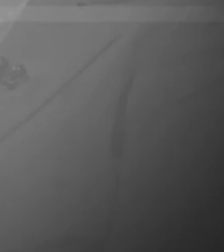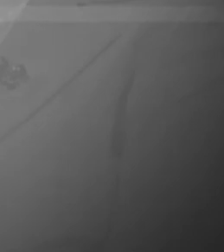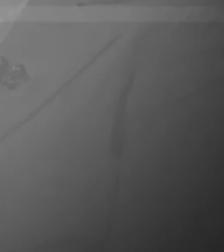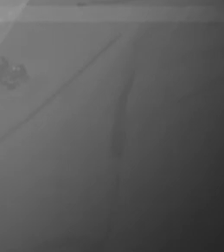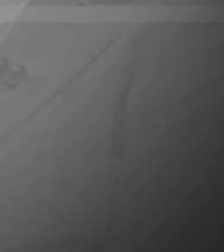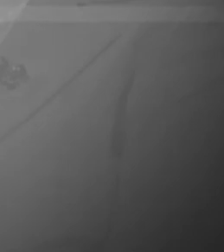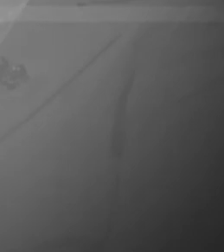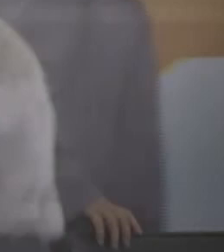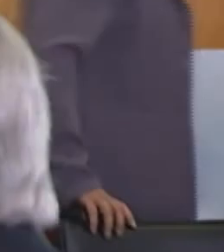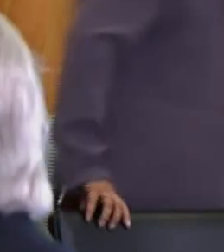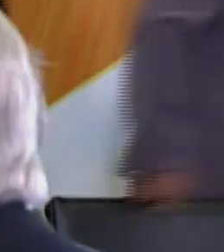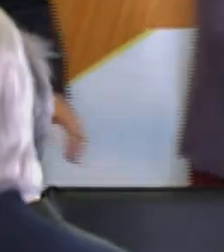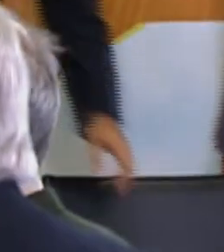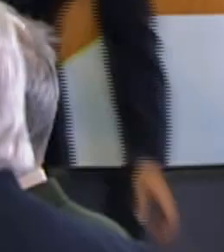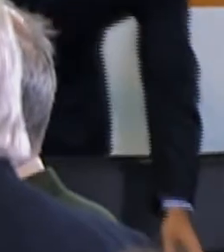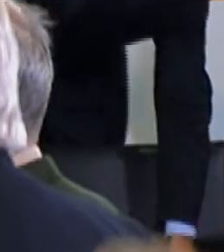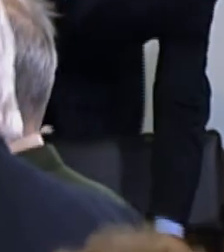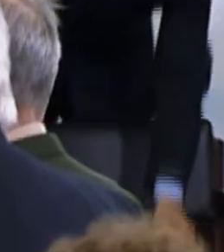presidenta Dilma Rousseff